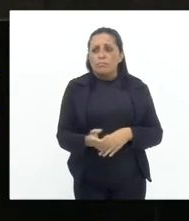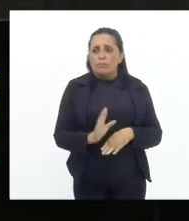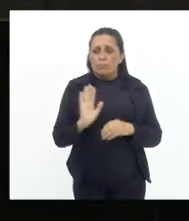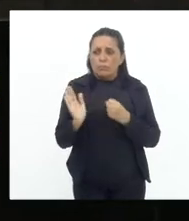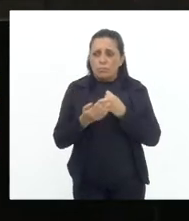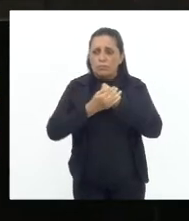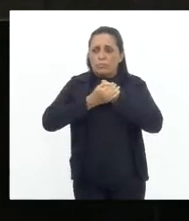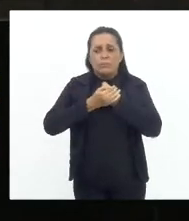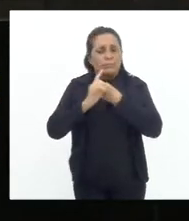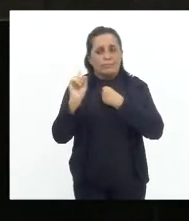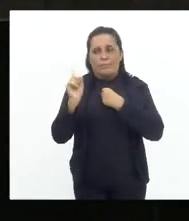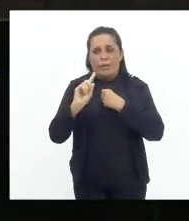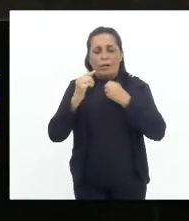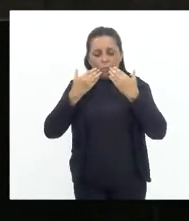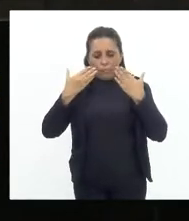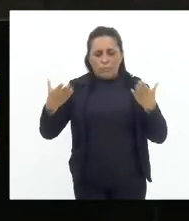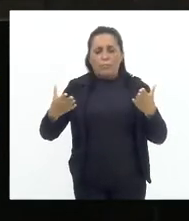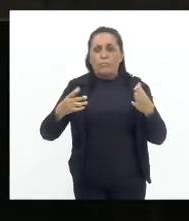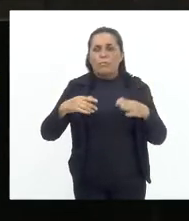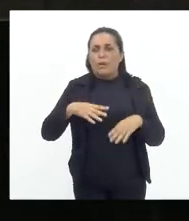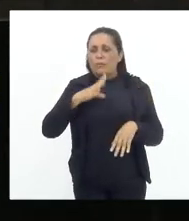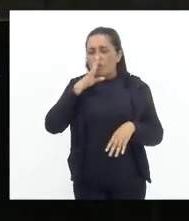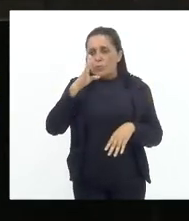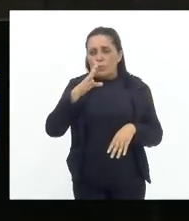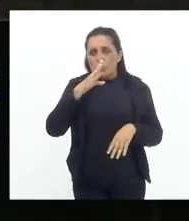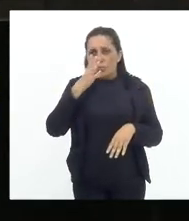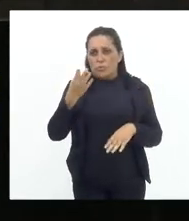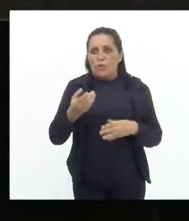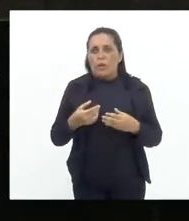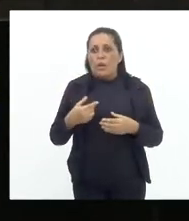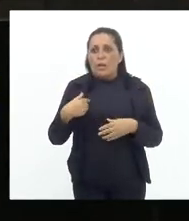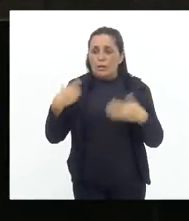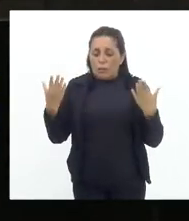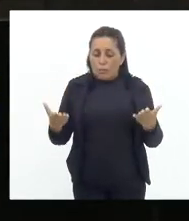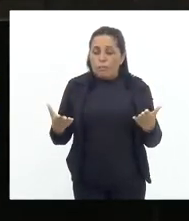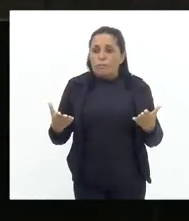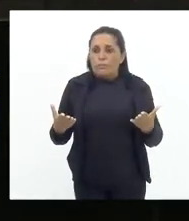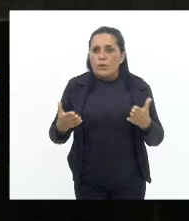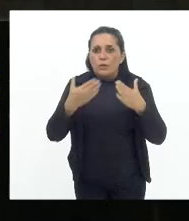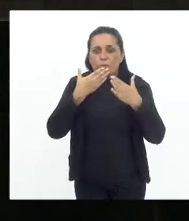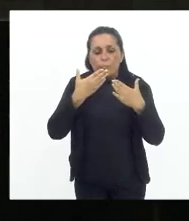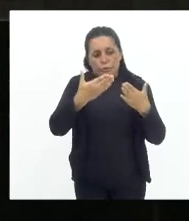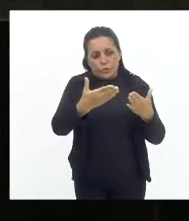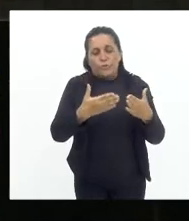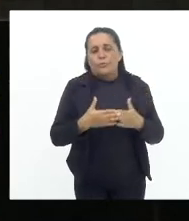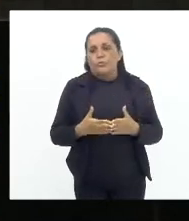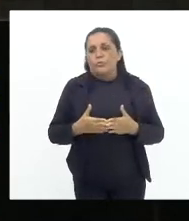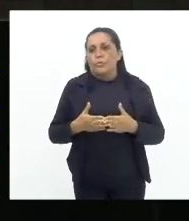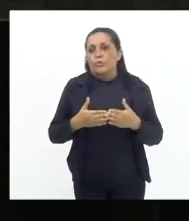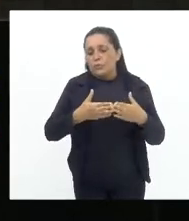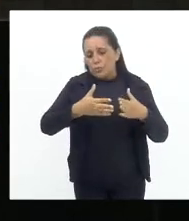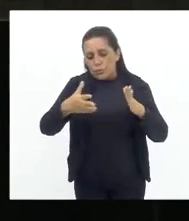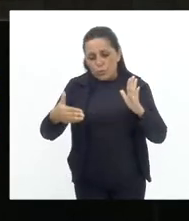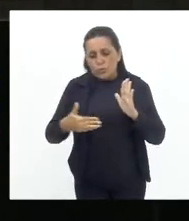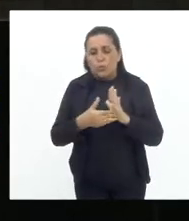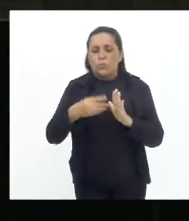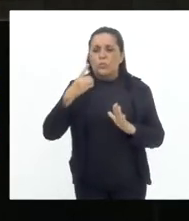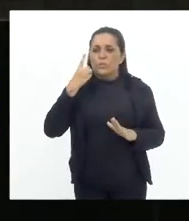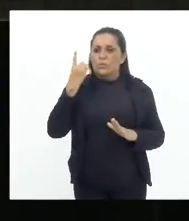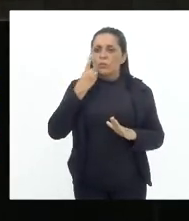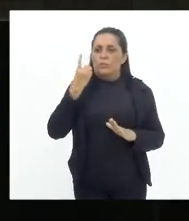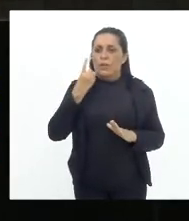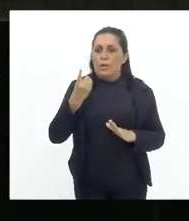diante de uma situação absurda então fica aqui a nosso pedido a todos os deputados e deputadas